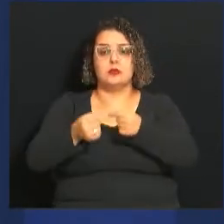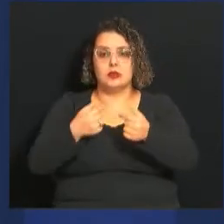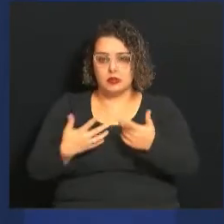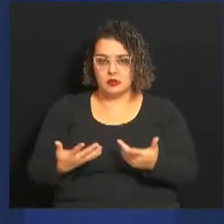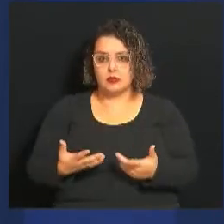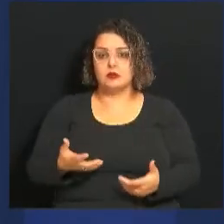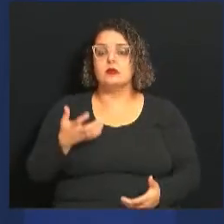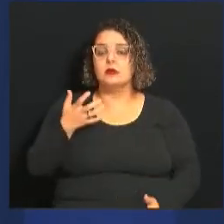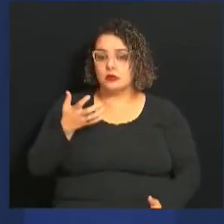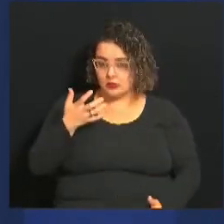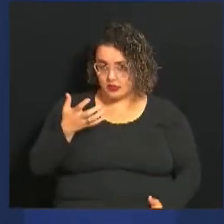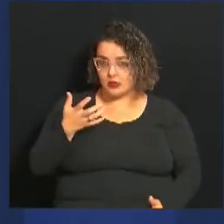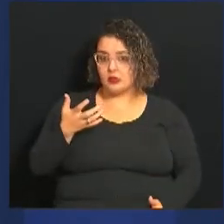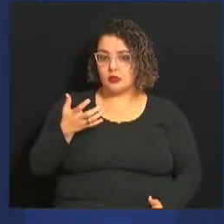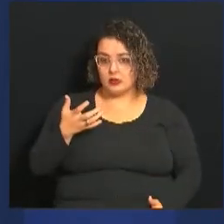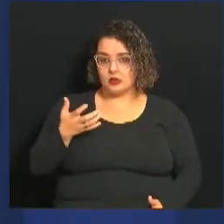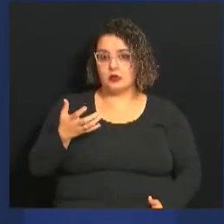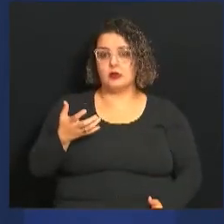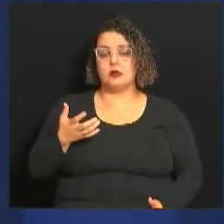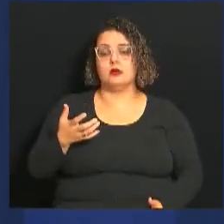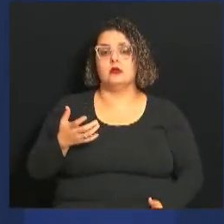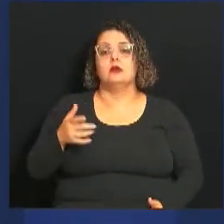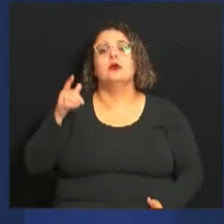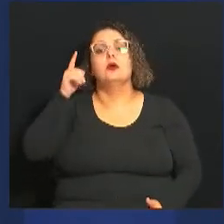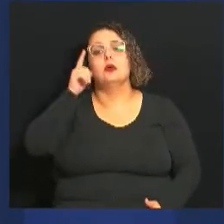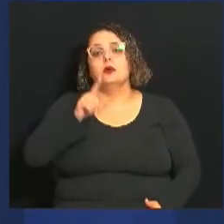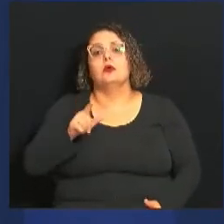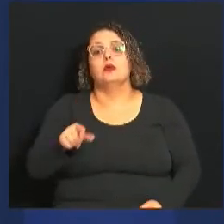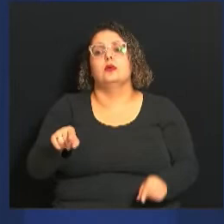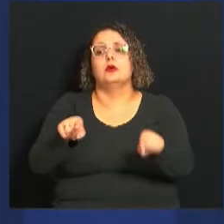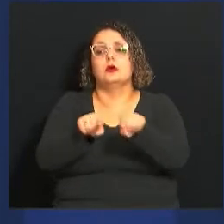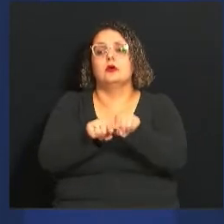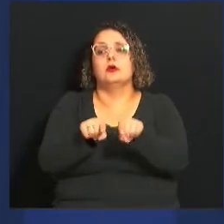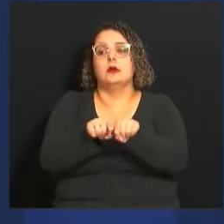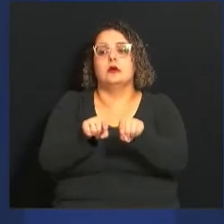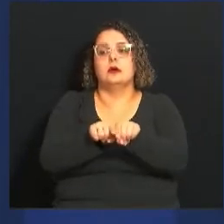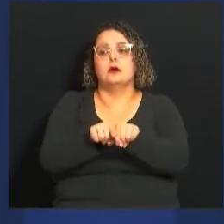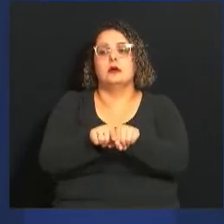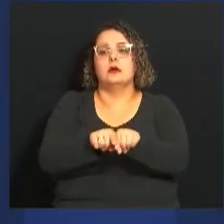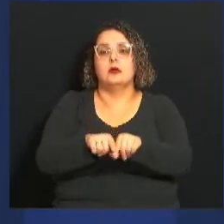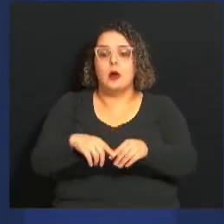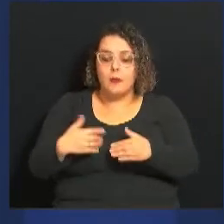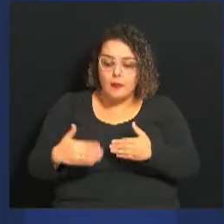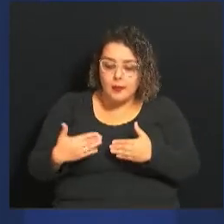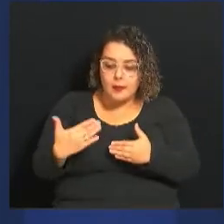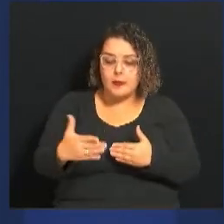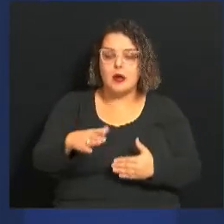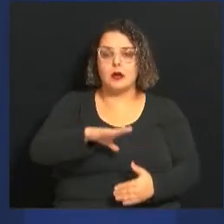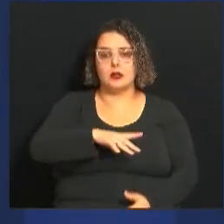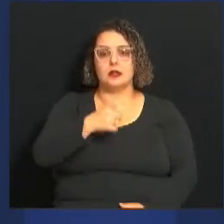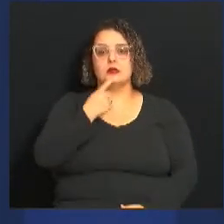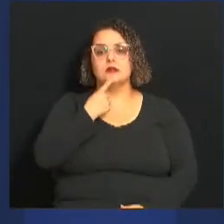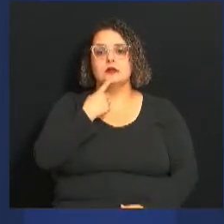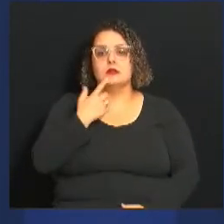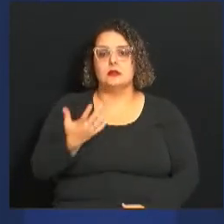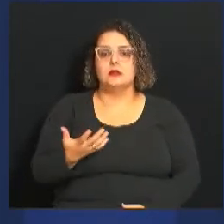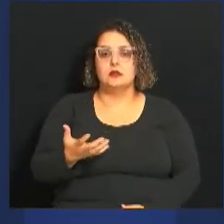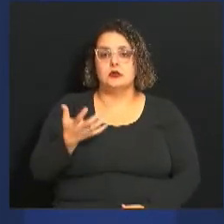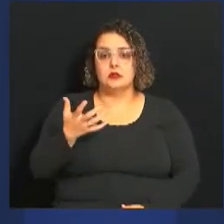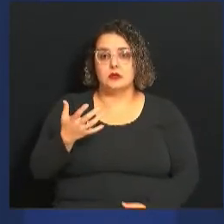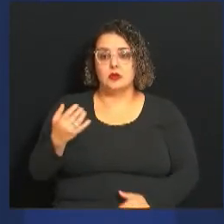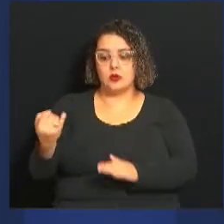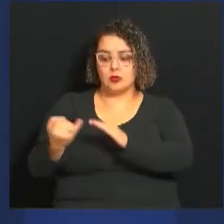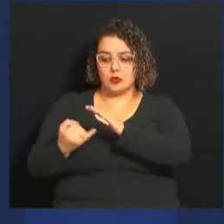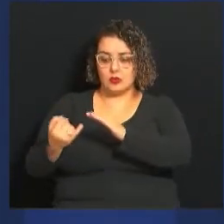quer que a gente consiga também alavancar isso aqui em Campinas, né? Então, a gente quer o Instituto Federal